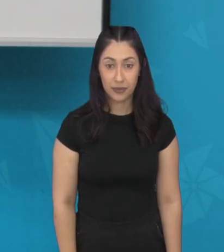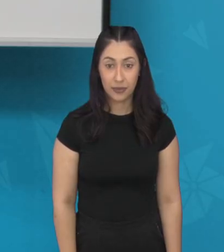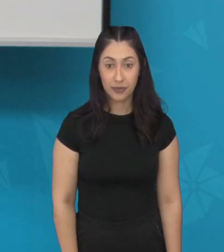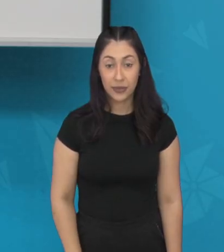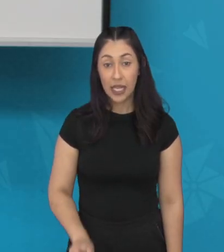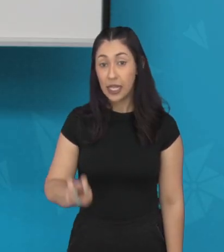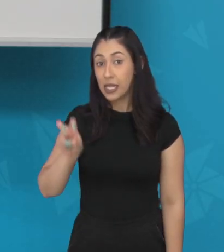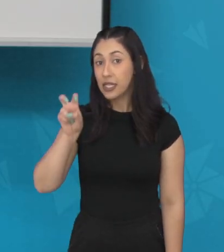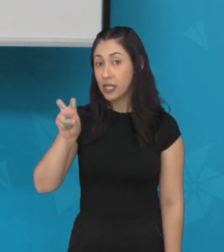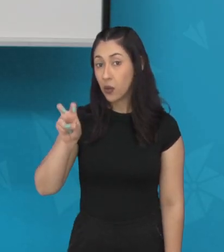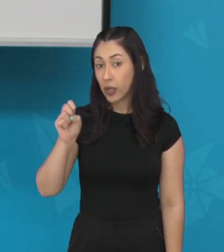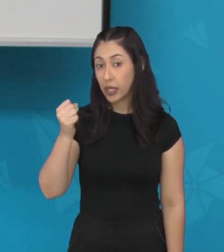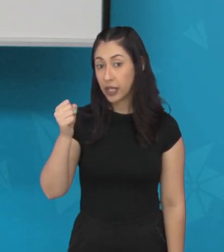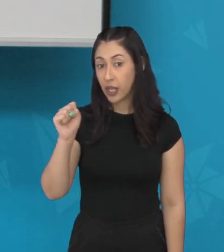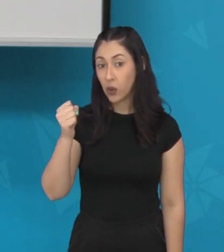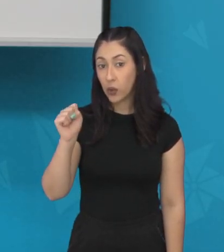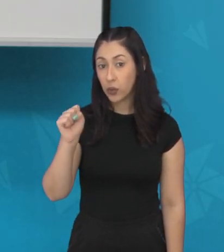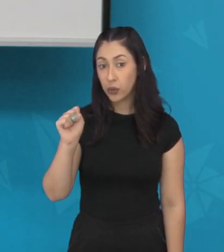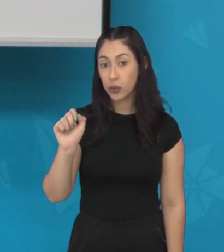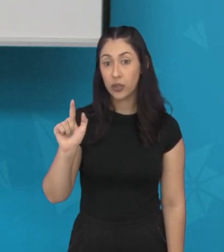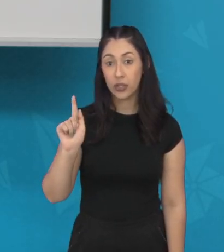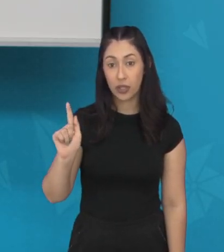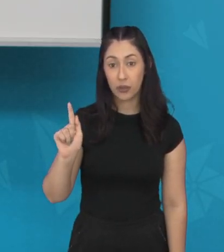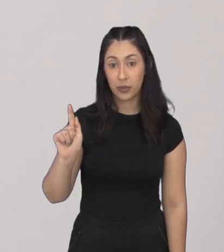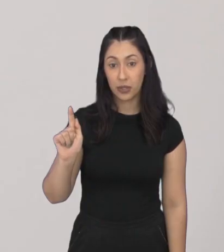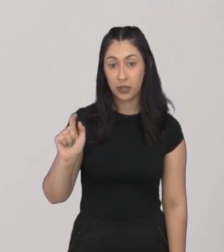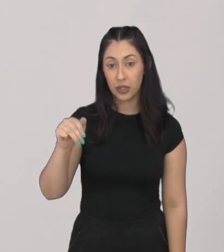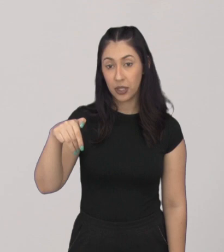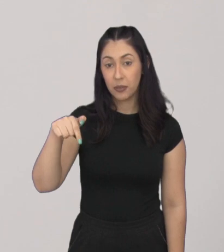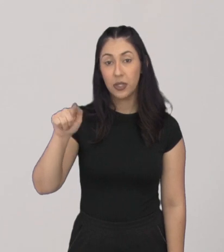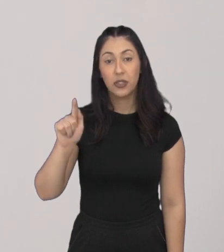e 58 gramas do hidróxido de magnésio,